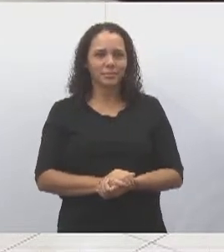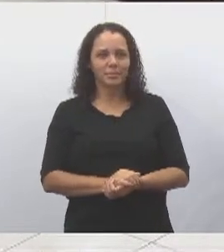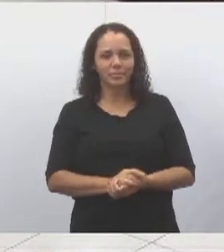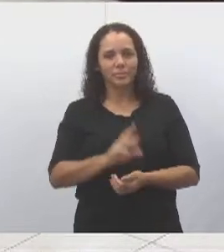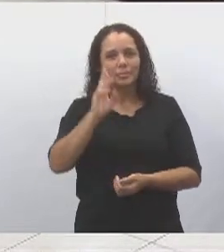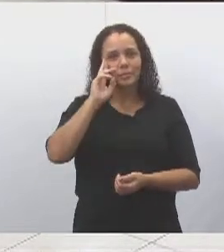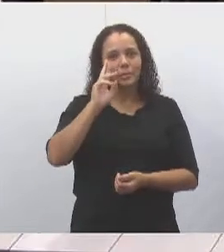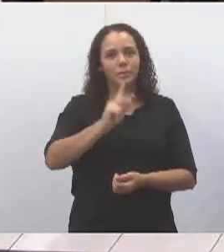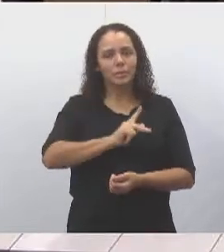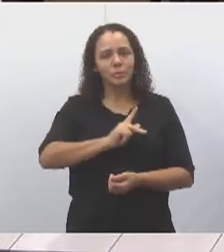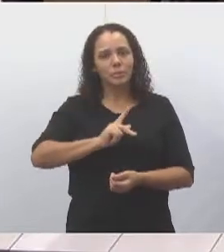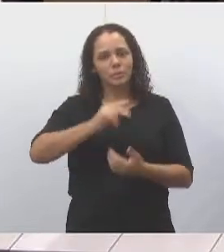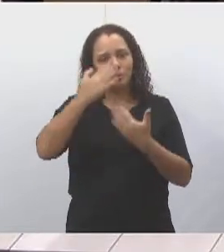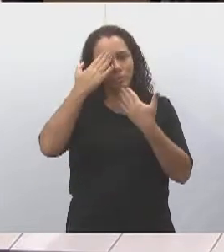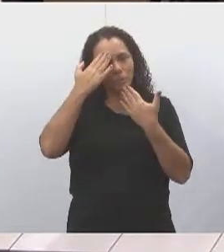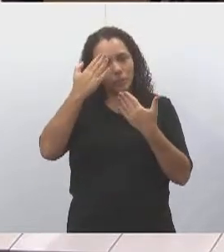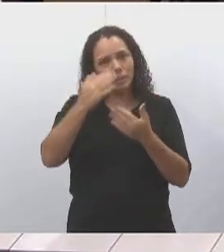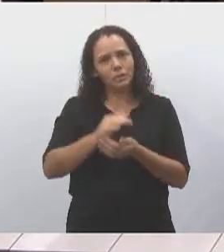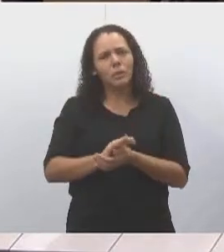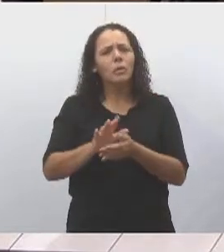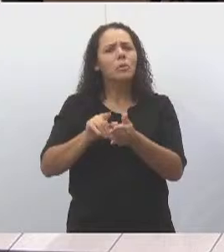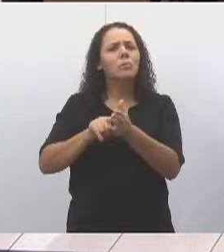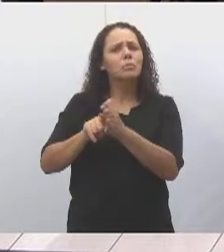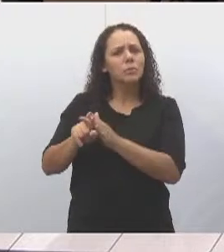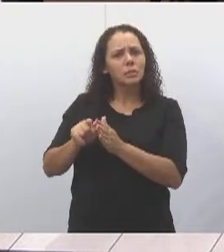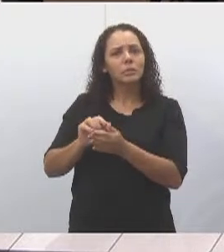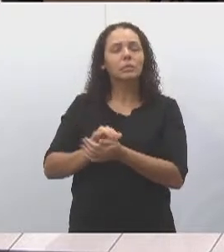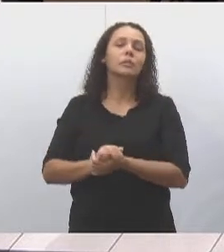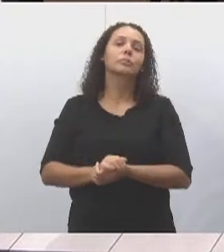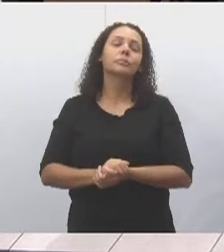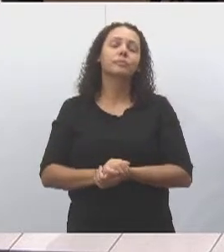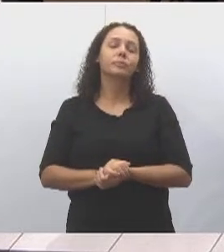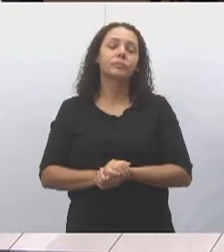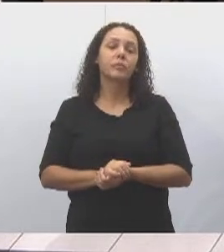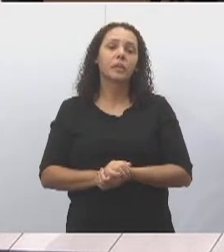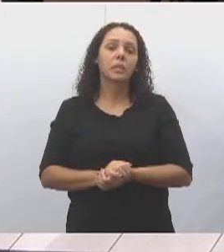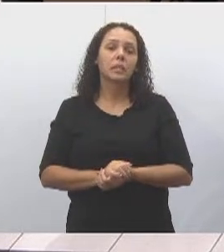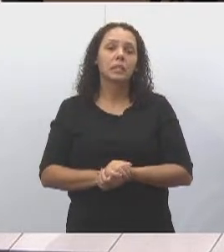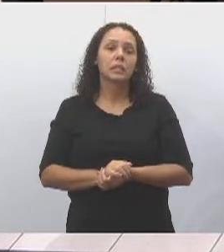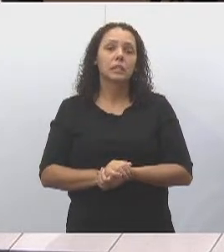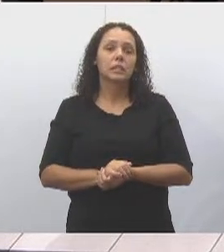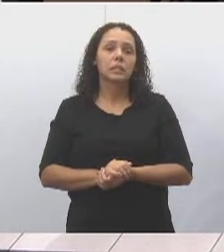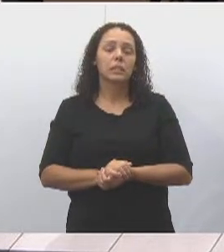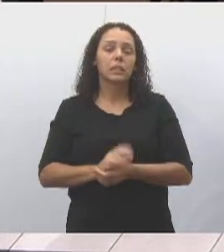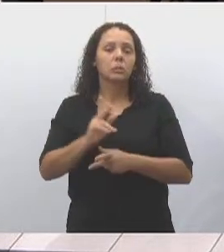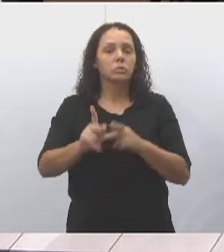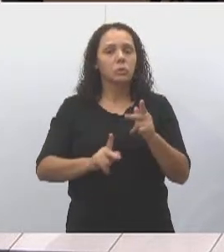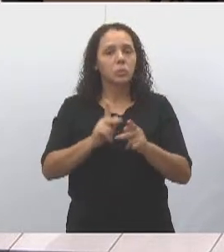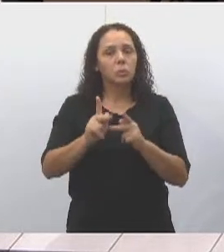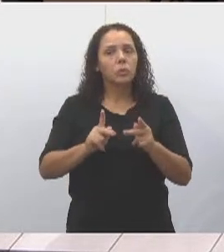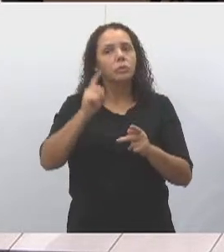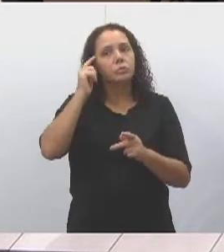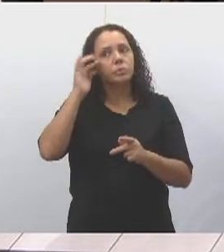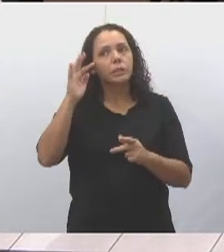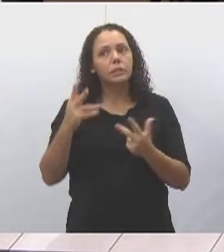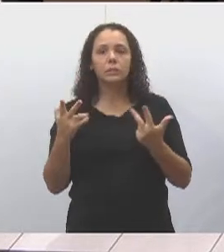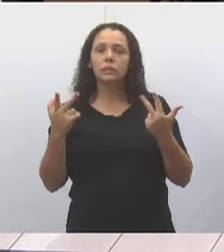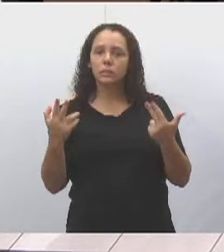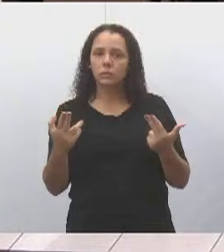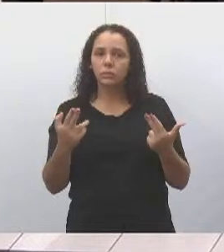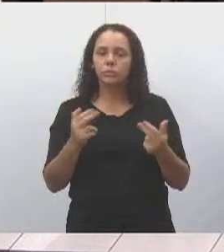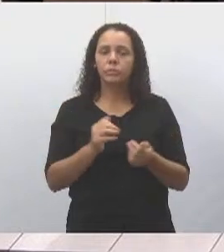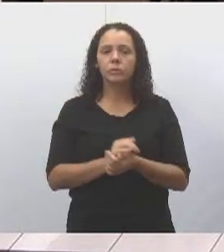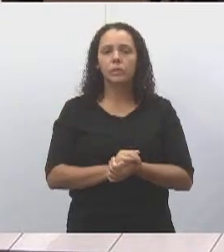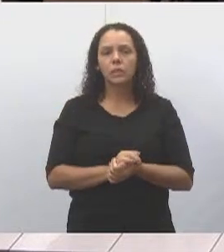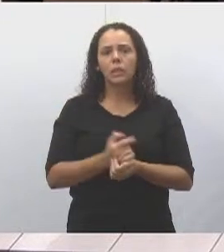Senhor presidente, obrigado. Só para fazer uma pergunta para você, que me fugiu aqui, que é o que a maioria da população está pensando.